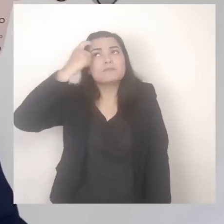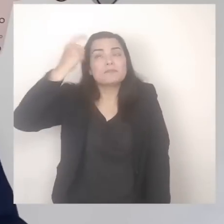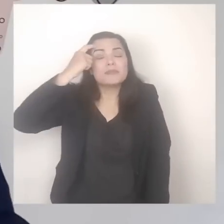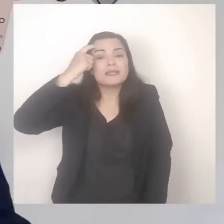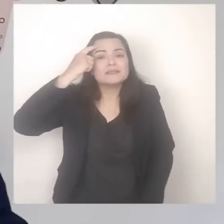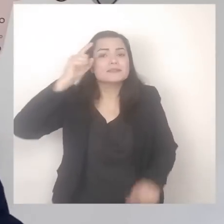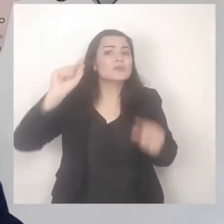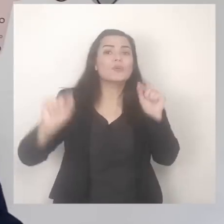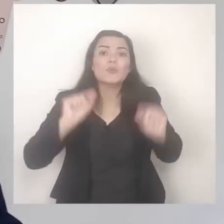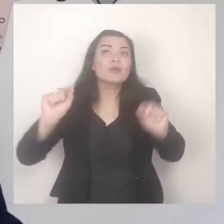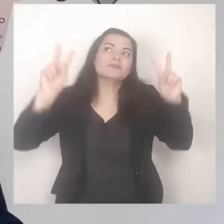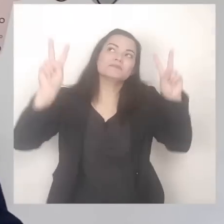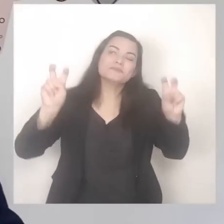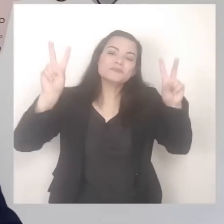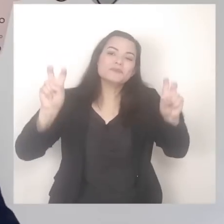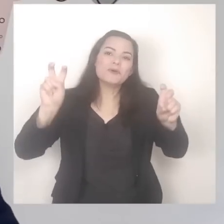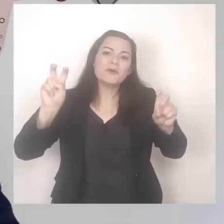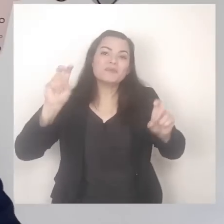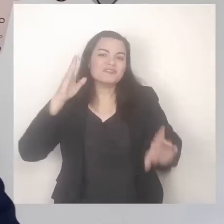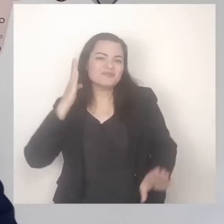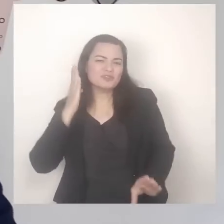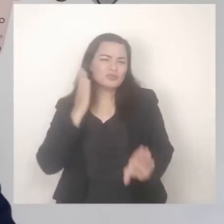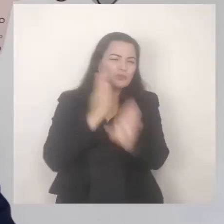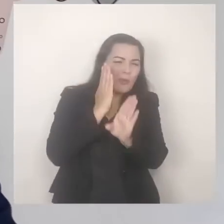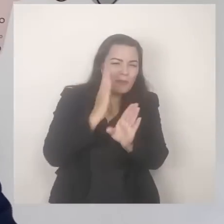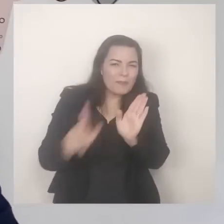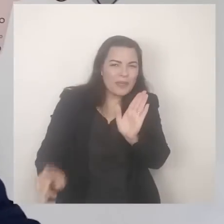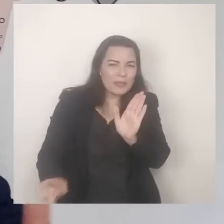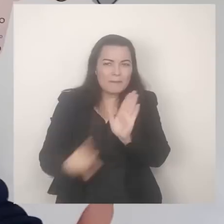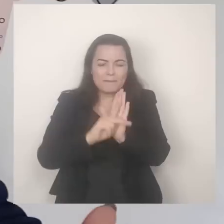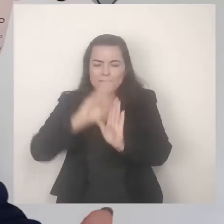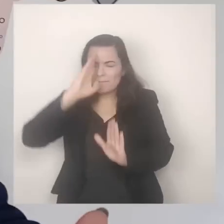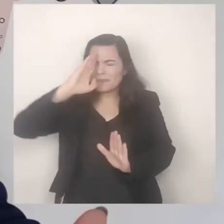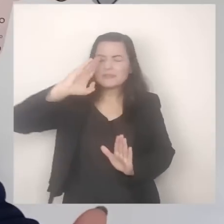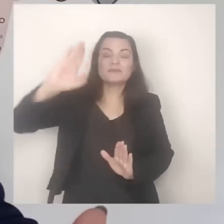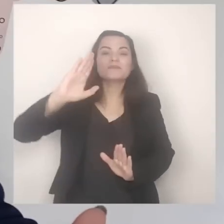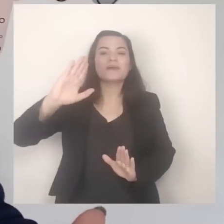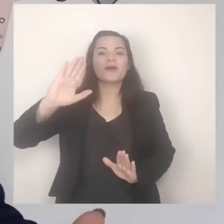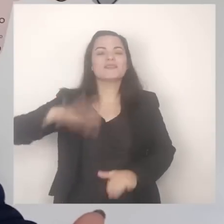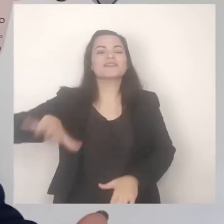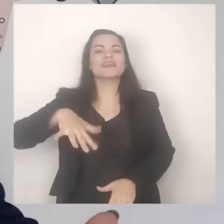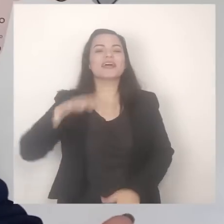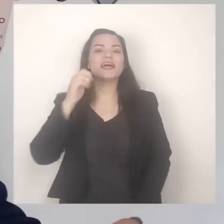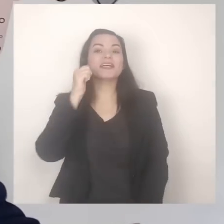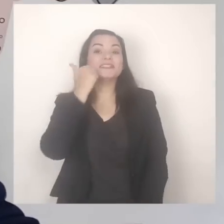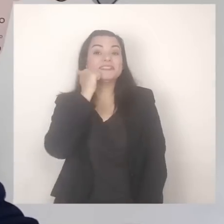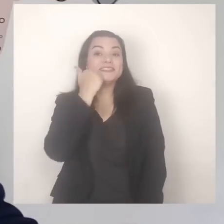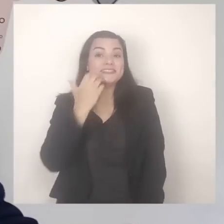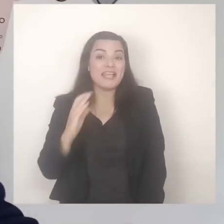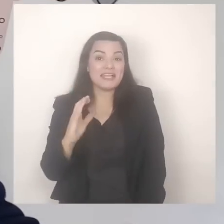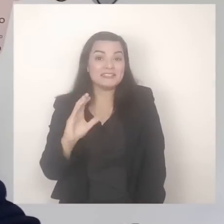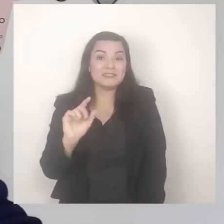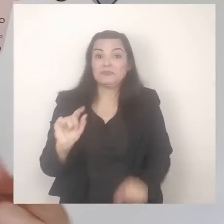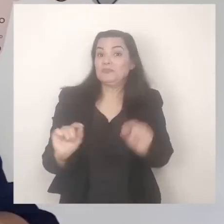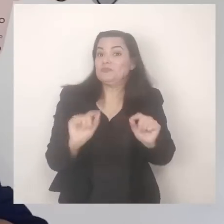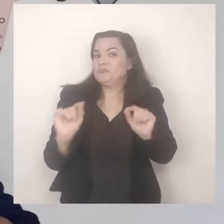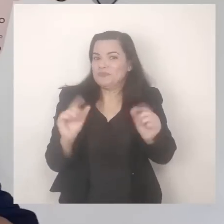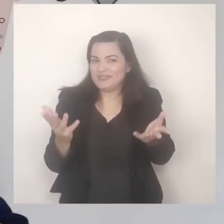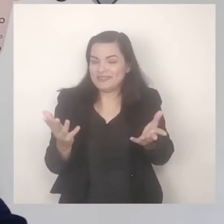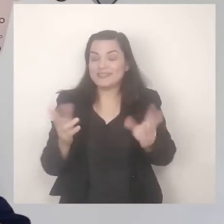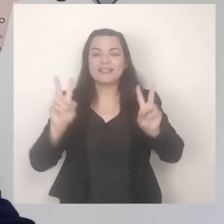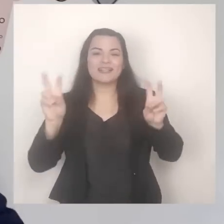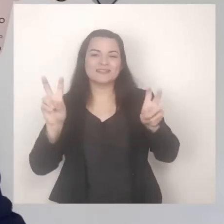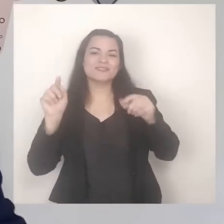pensam sobre a descoberta da ciência que vocês acham que foi aí a mais importante. O que será?